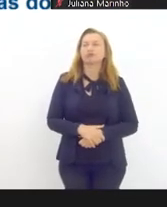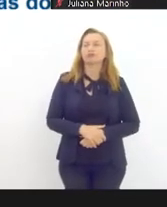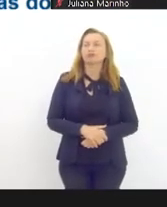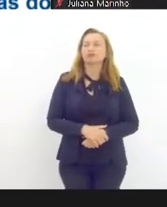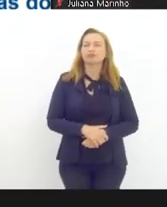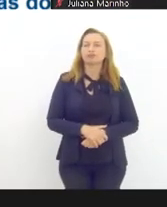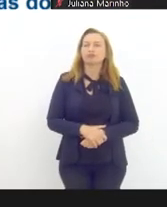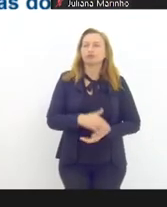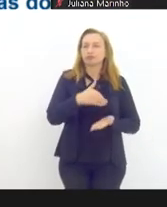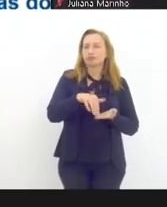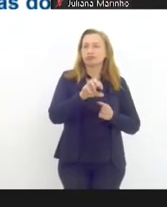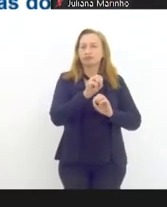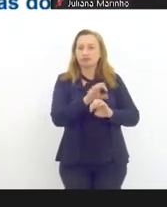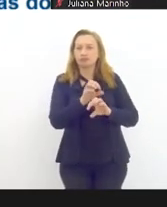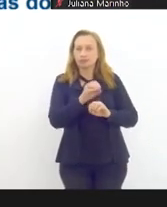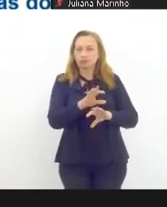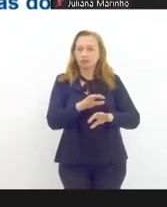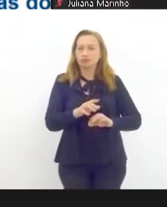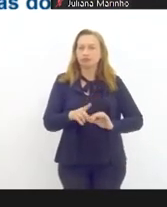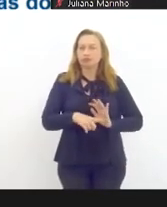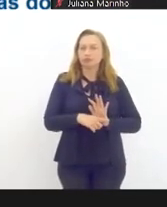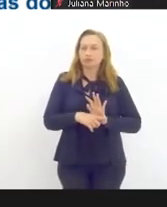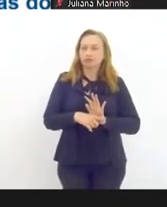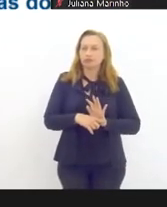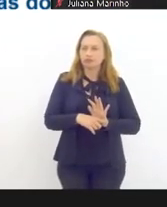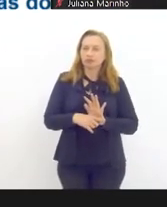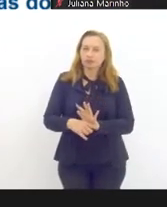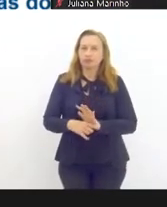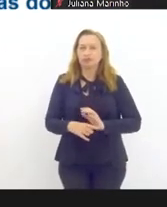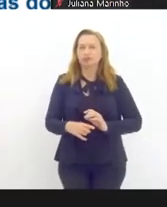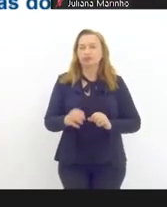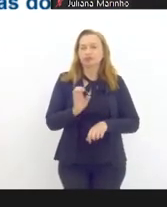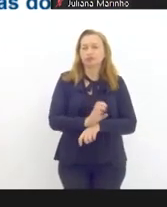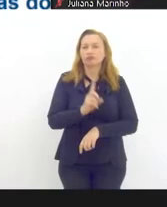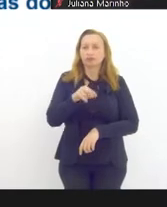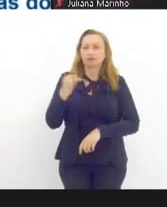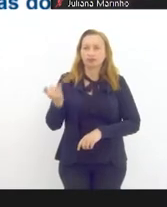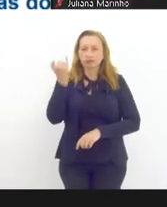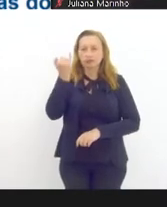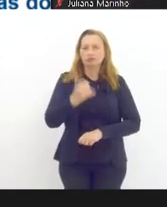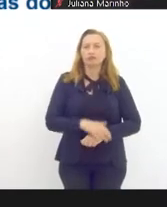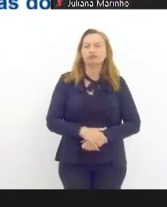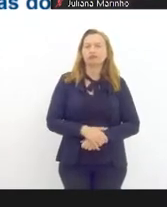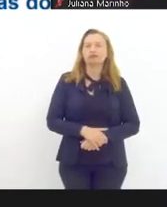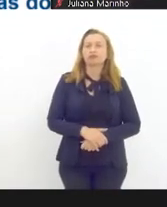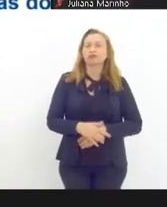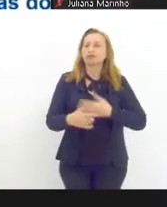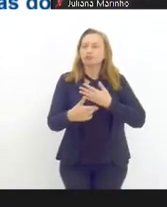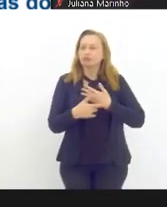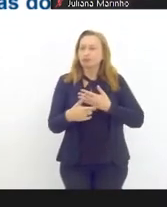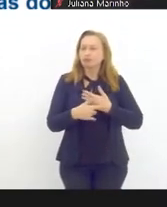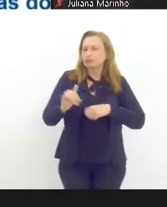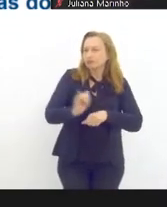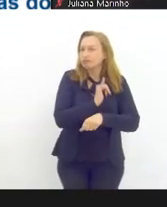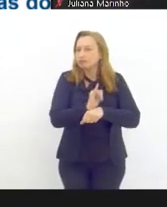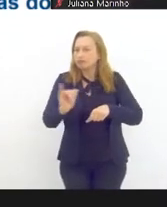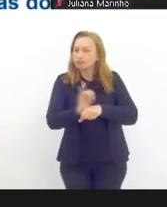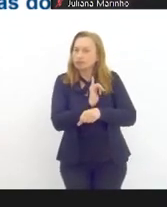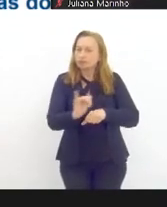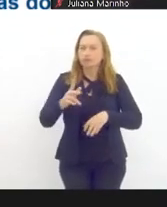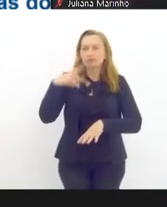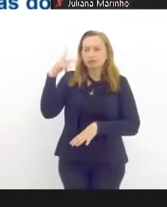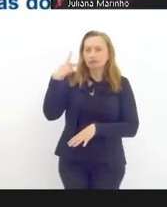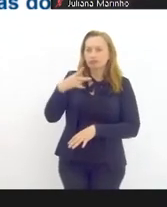guiar no regime de colaboração do nosso Estado. Isso é muito importante. O papel de articulador das políticas